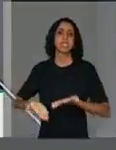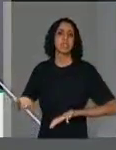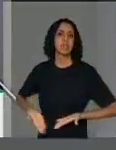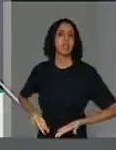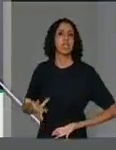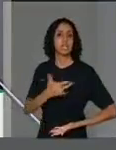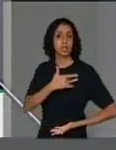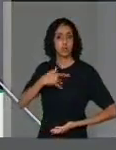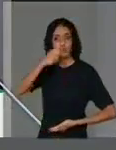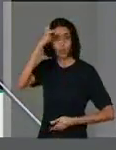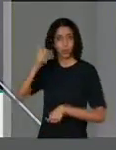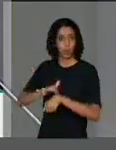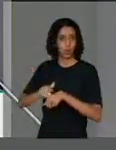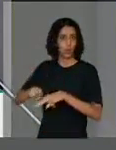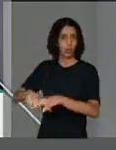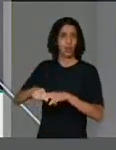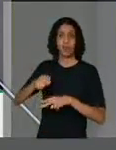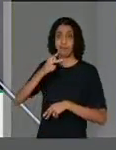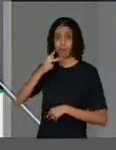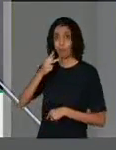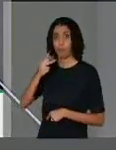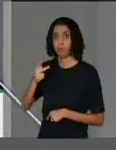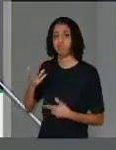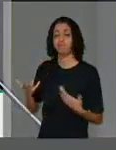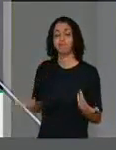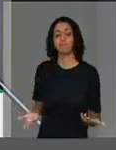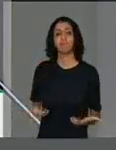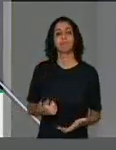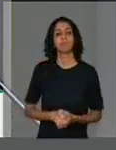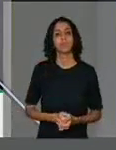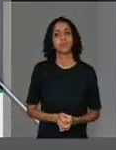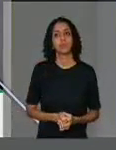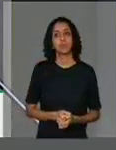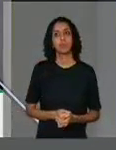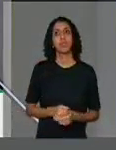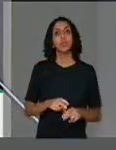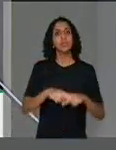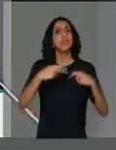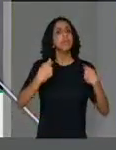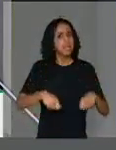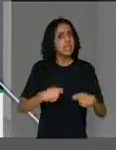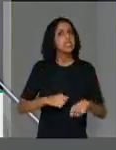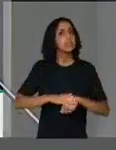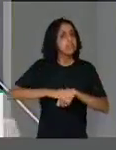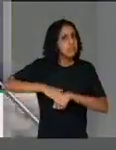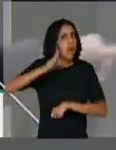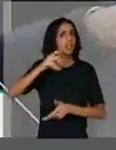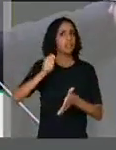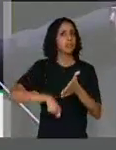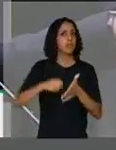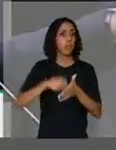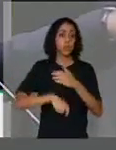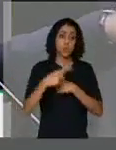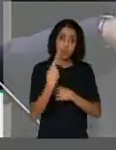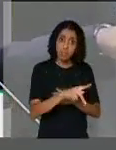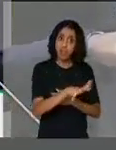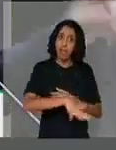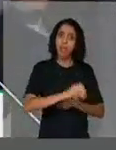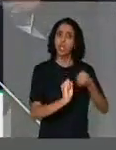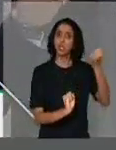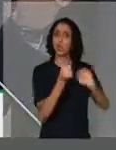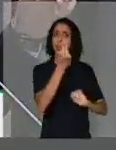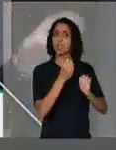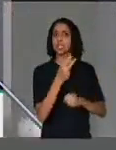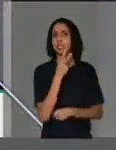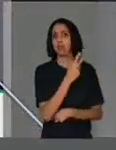se a indústria do fumo lucra com isso, deve haver uma taxação maior para que se possa fazer